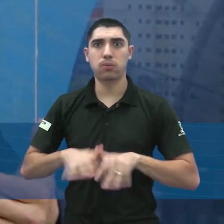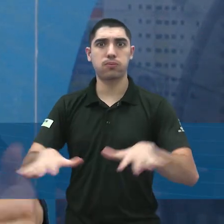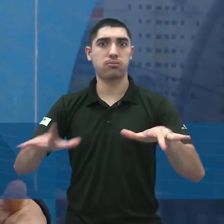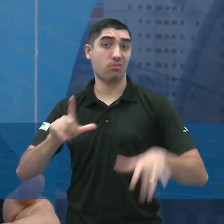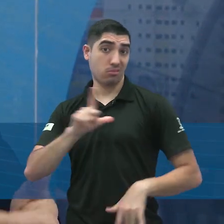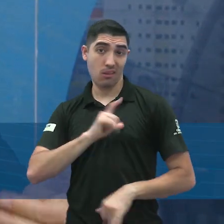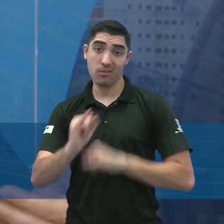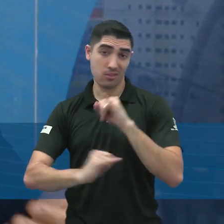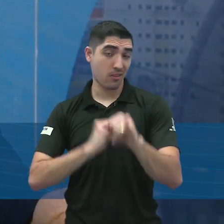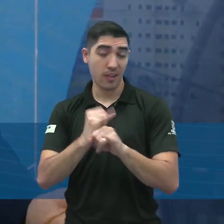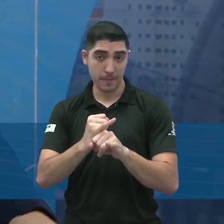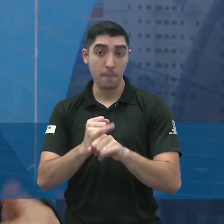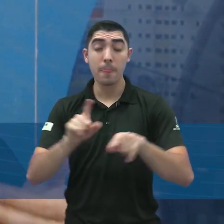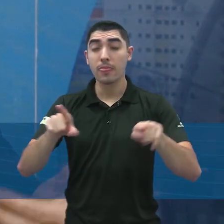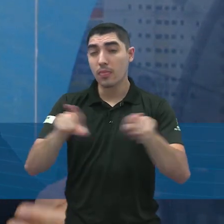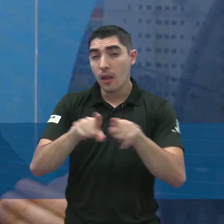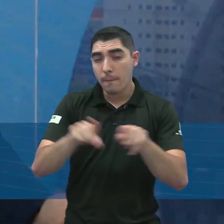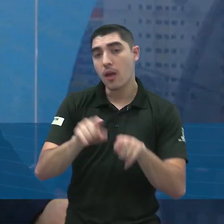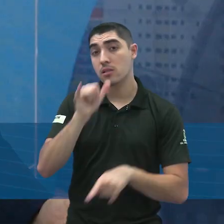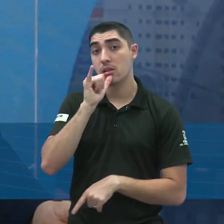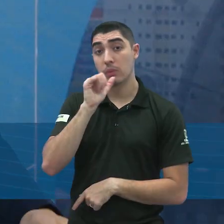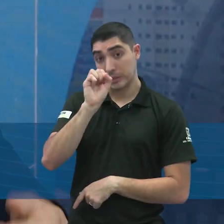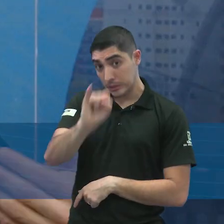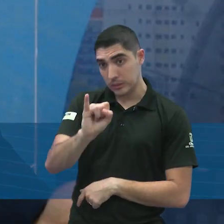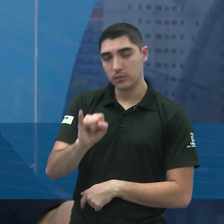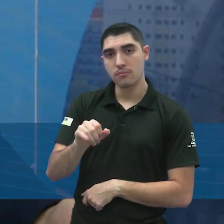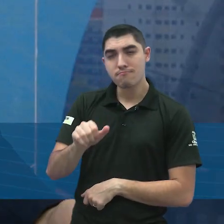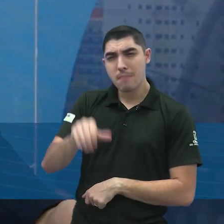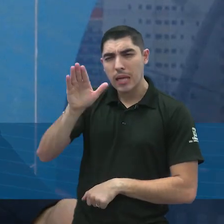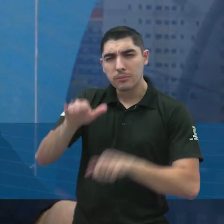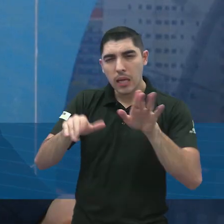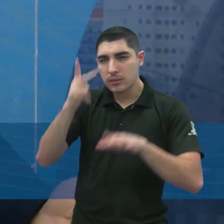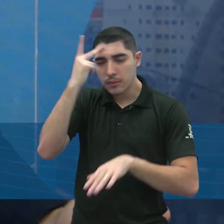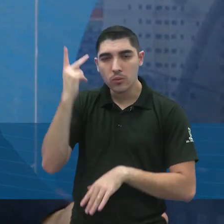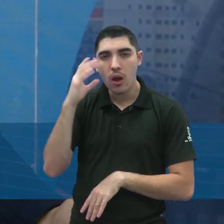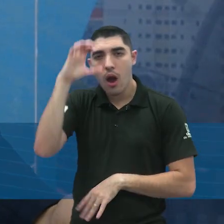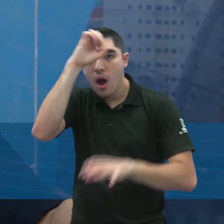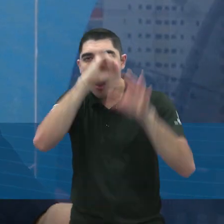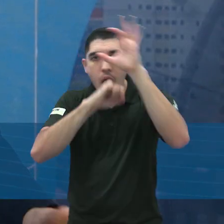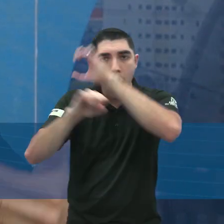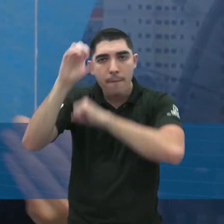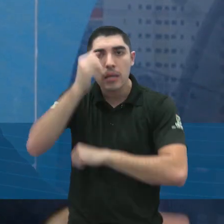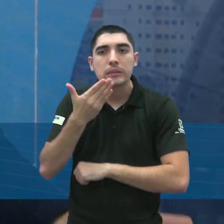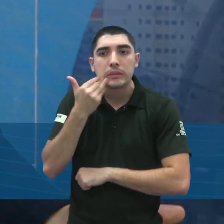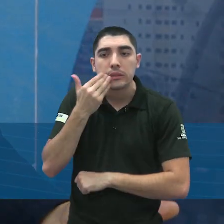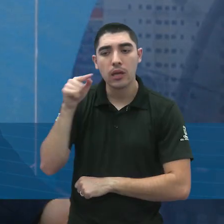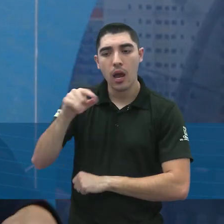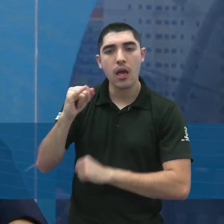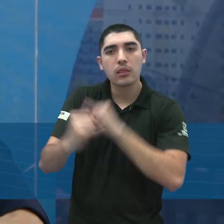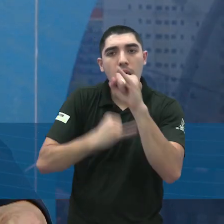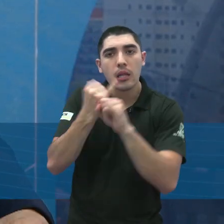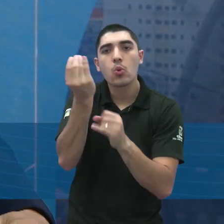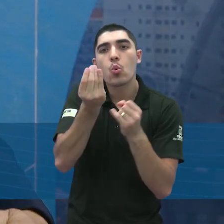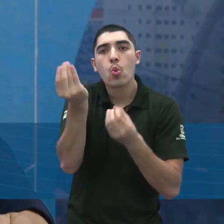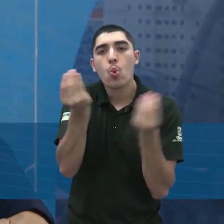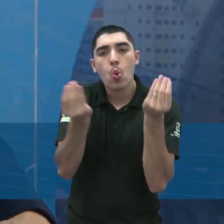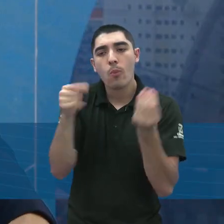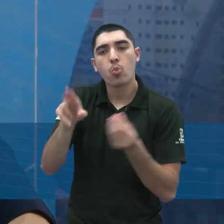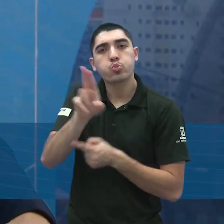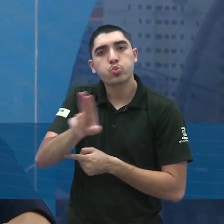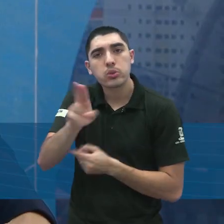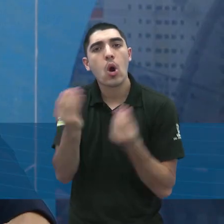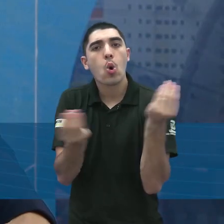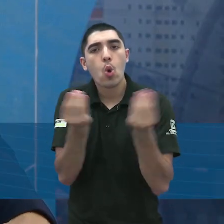Eu acho que um grande fator que vai continuar crescendo é que quanto maior também tiver a inclusão digital financeira, mais as pessoas também vão estar comprando